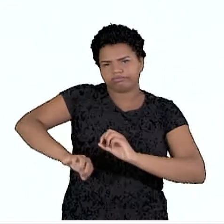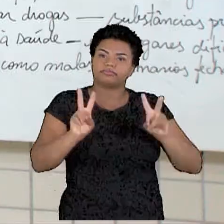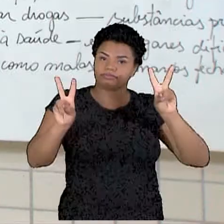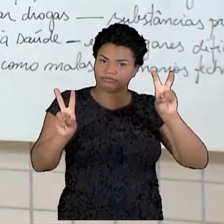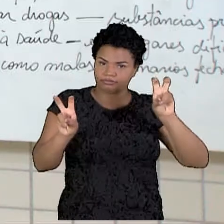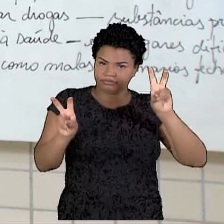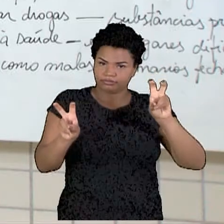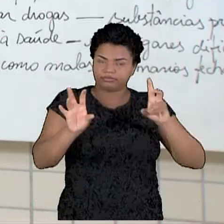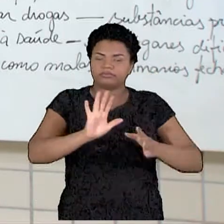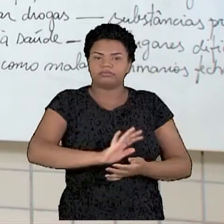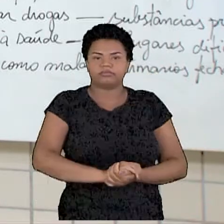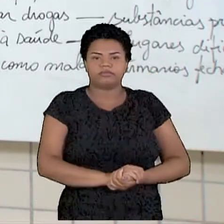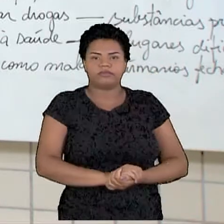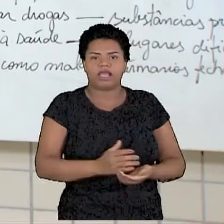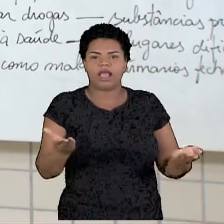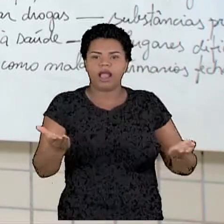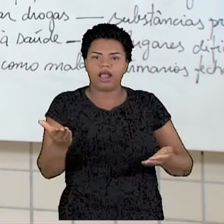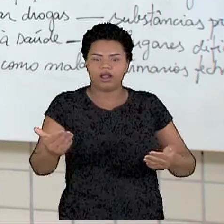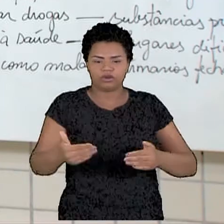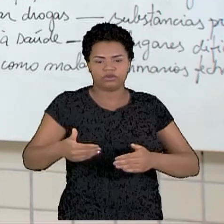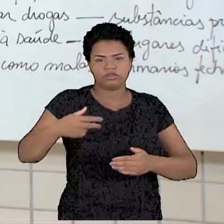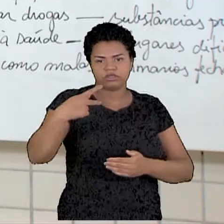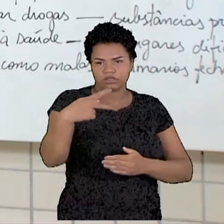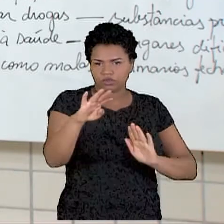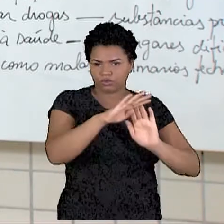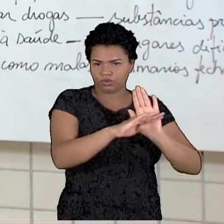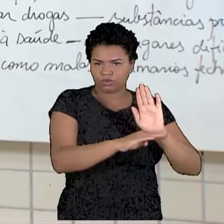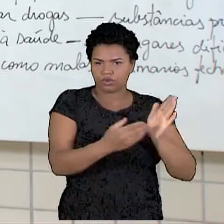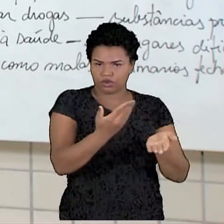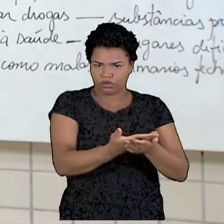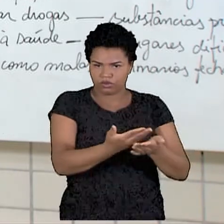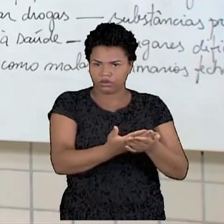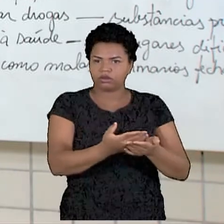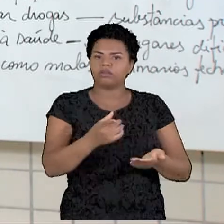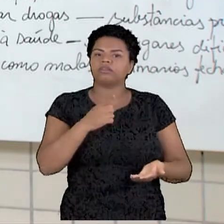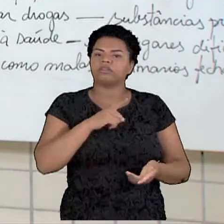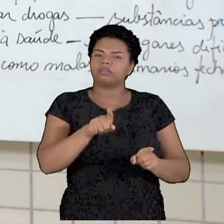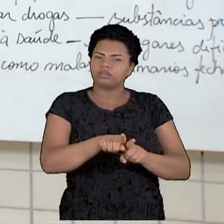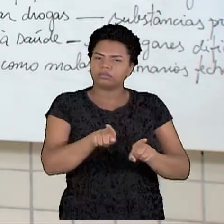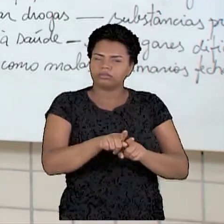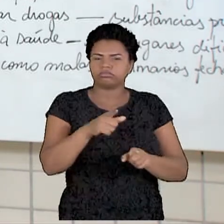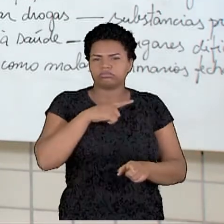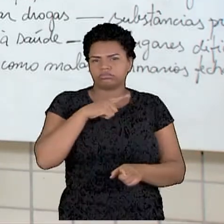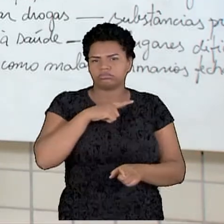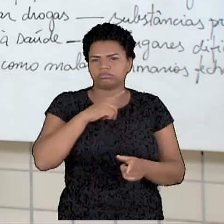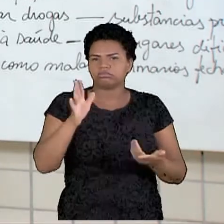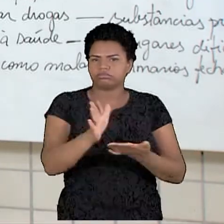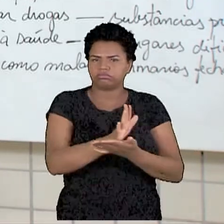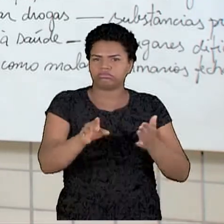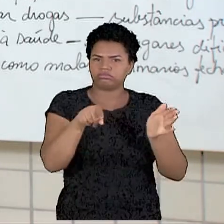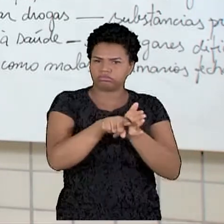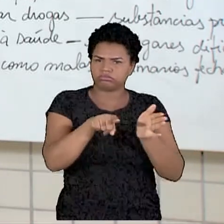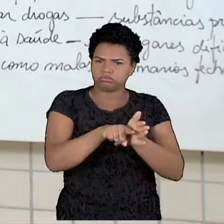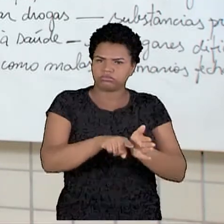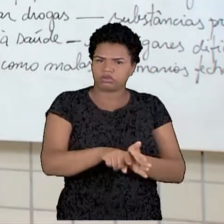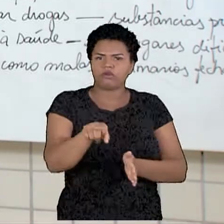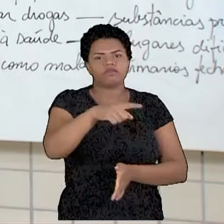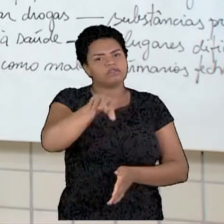Queiroz. Agora, no seu roteiro de aula, também tem algumas questões que vocês devem o